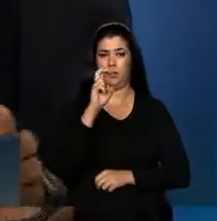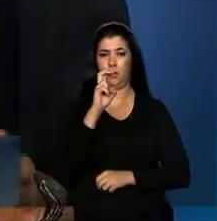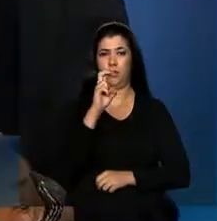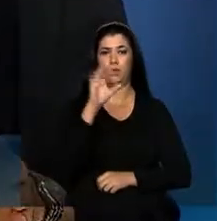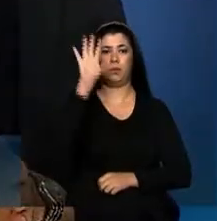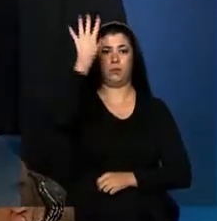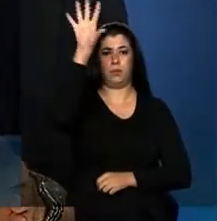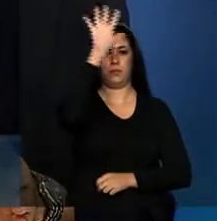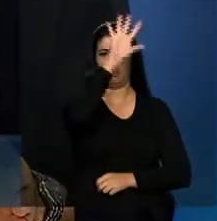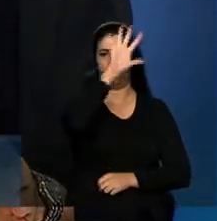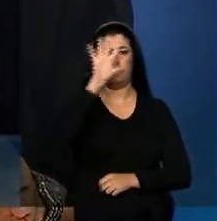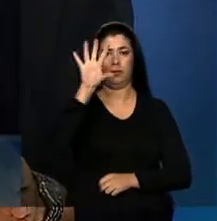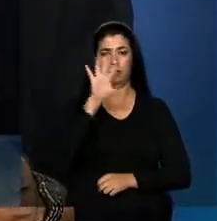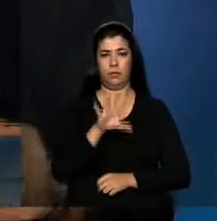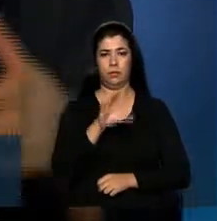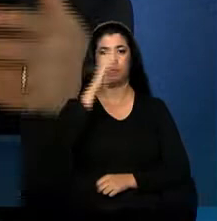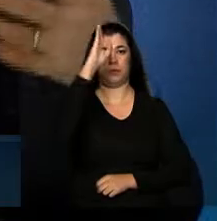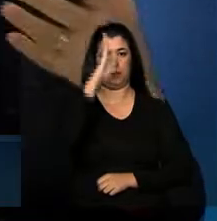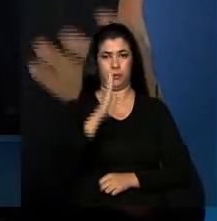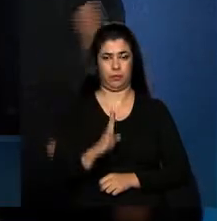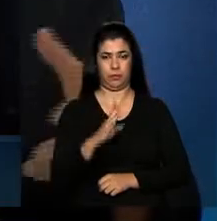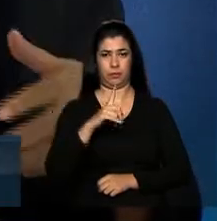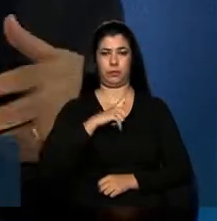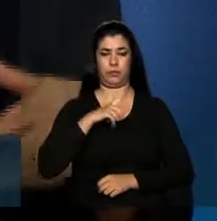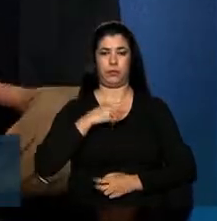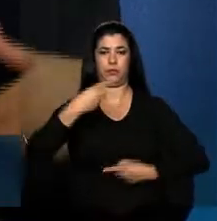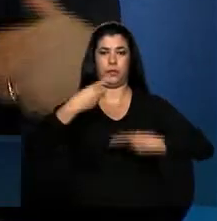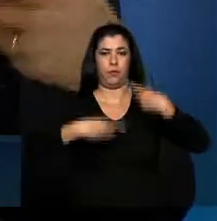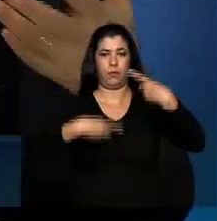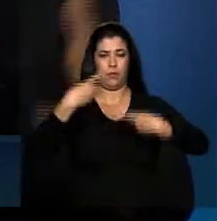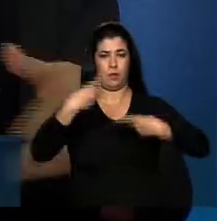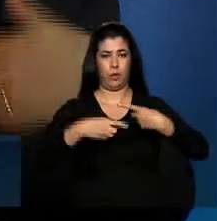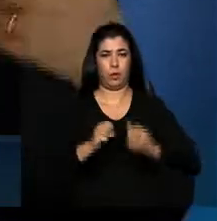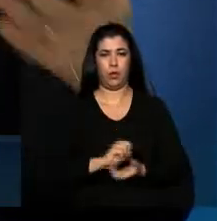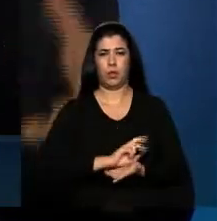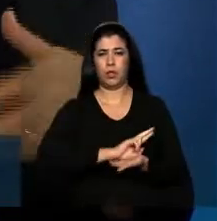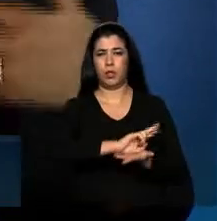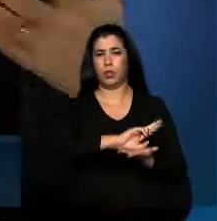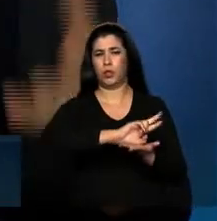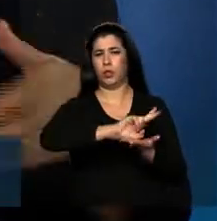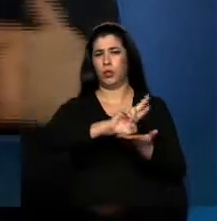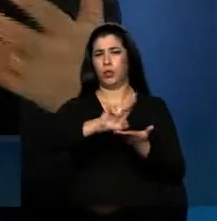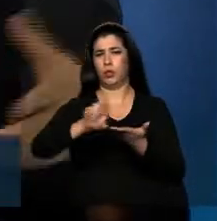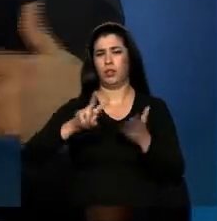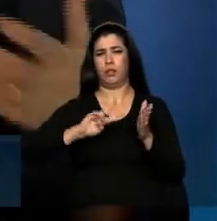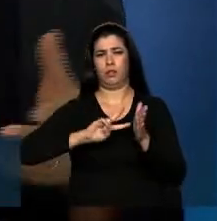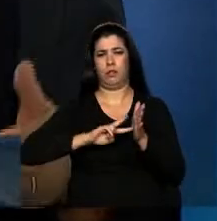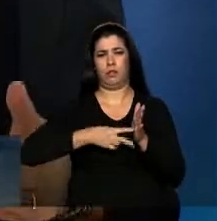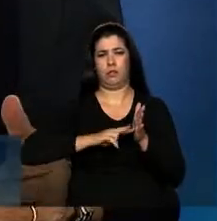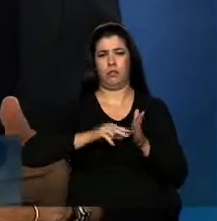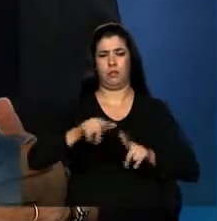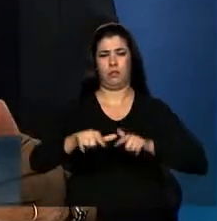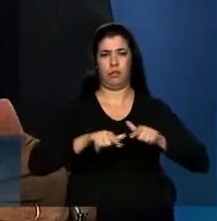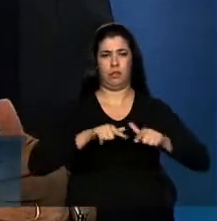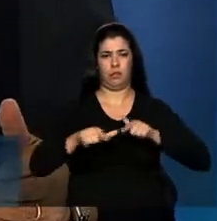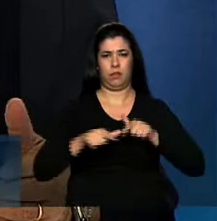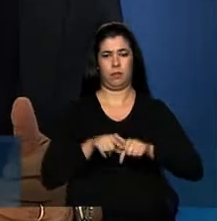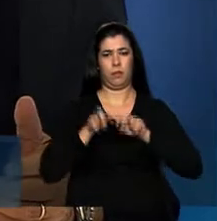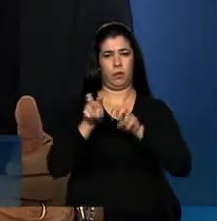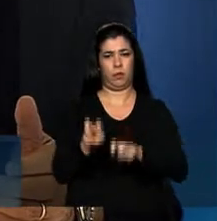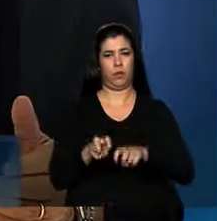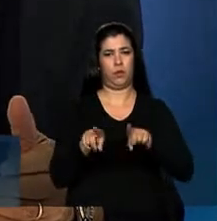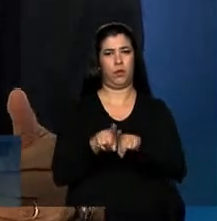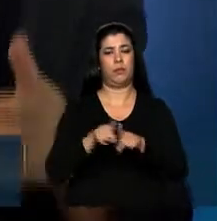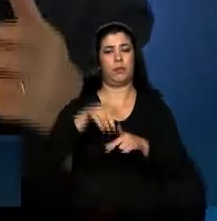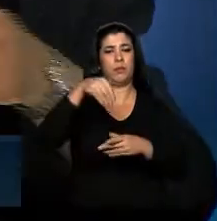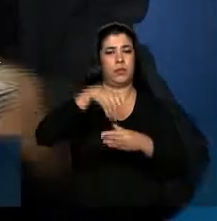regiões do Brasil, né, discutido com milhares de sindicatos de trabalhadores rurais nos